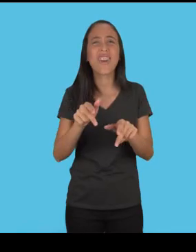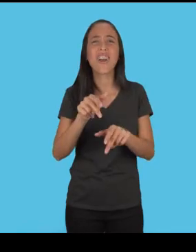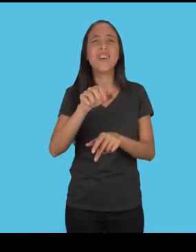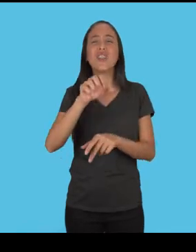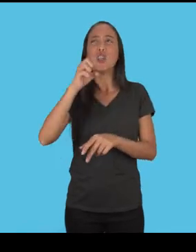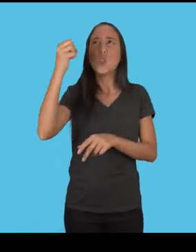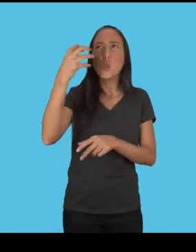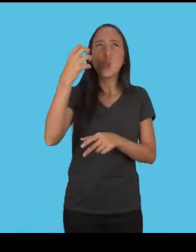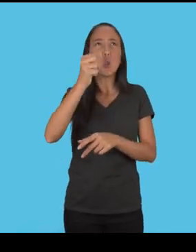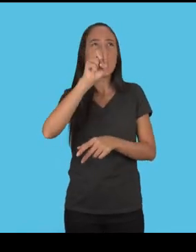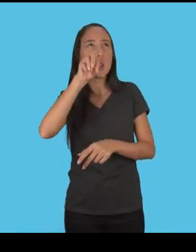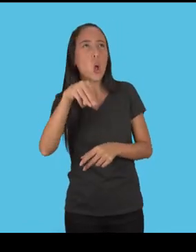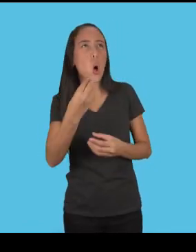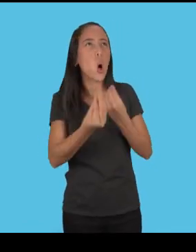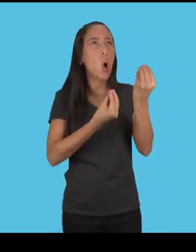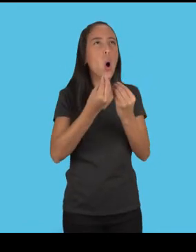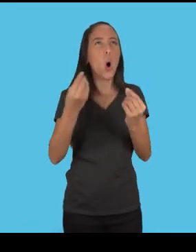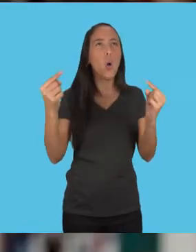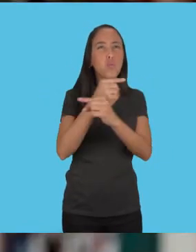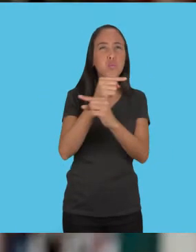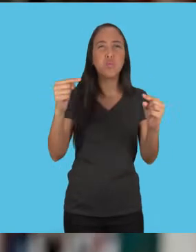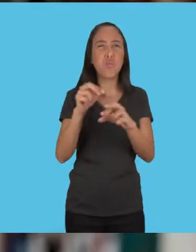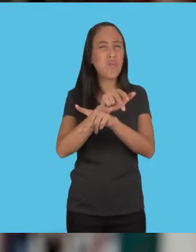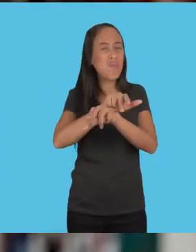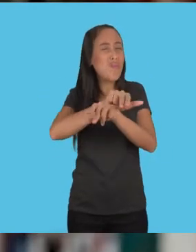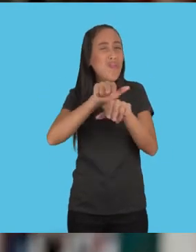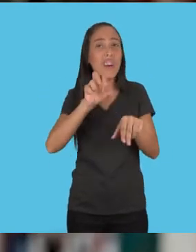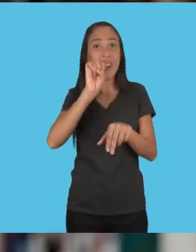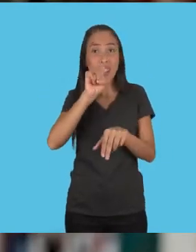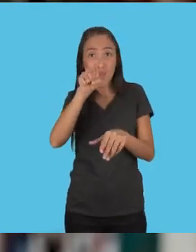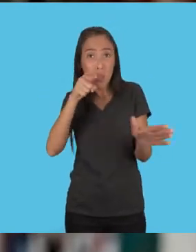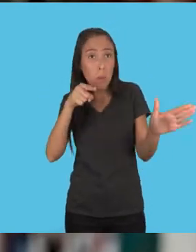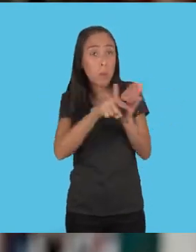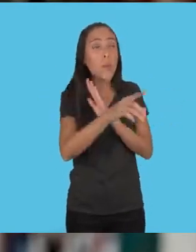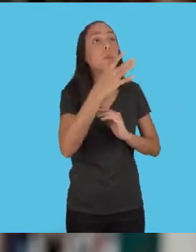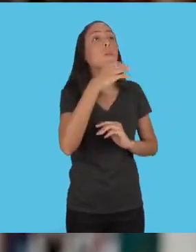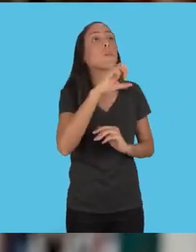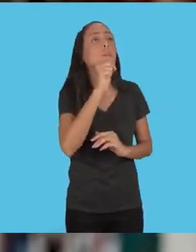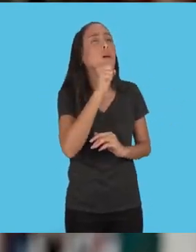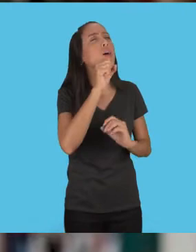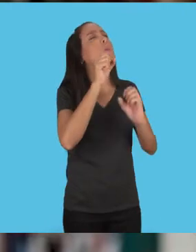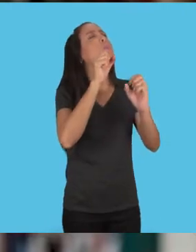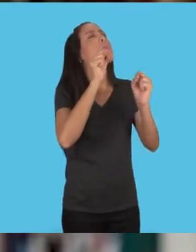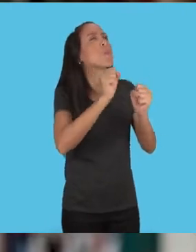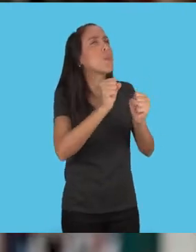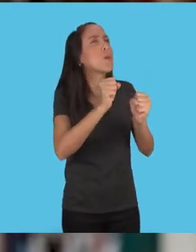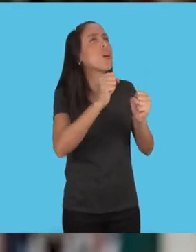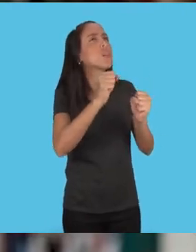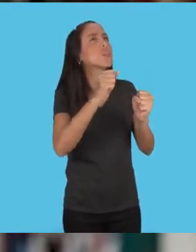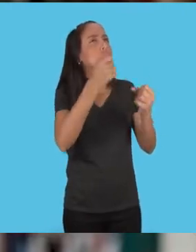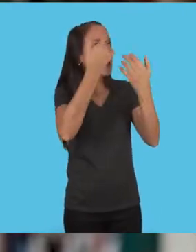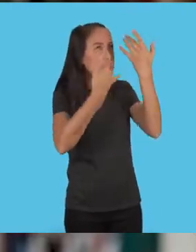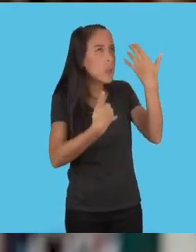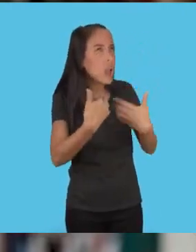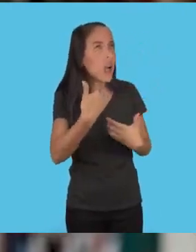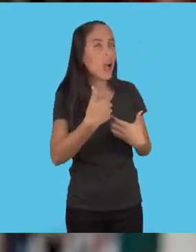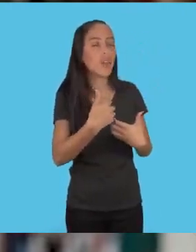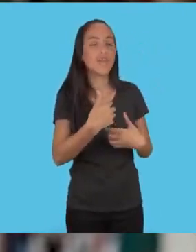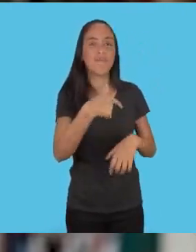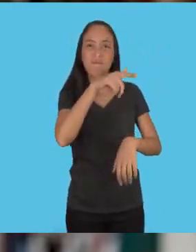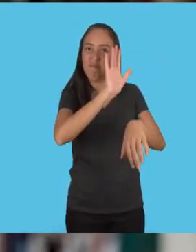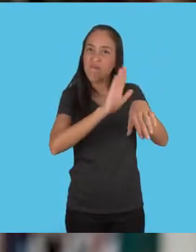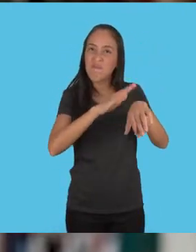transmissão de luz, de som, não sei o quê. Se você chegasse para o papai e pedisse uma explicação, ele ia